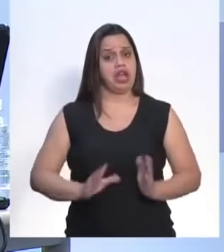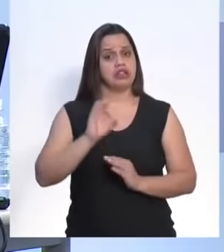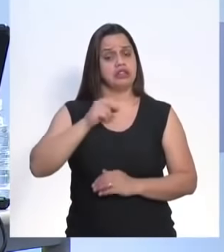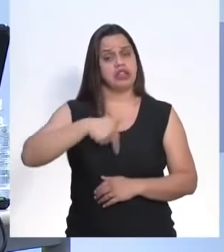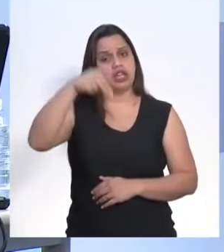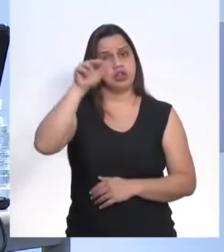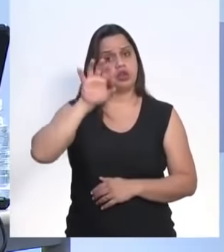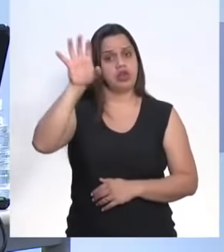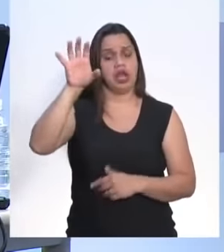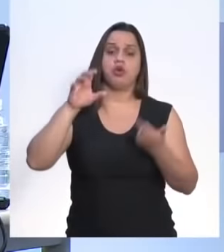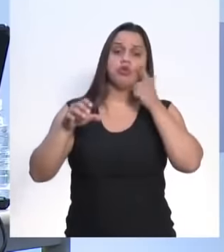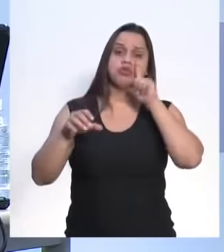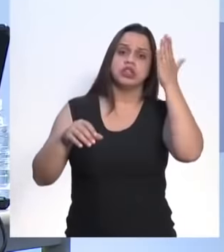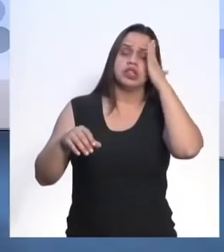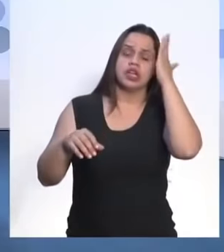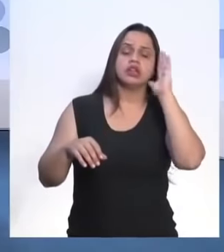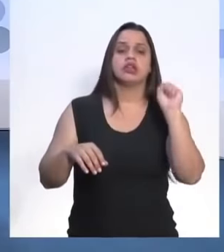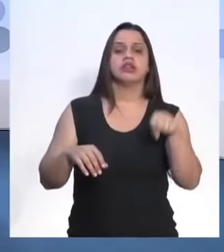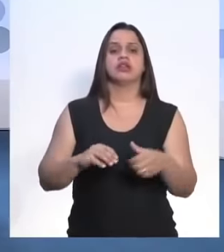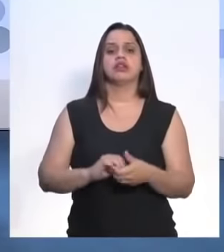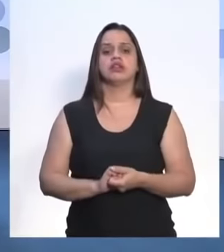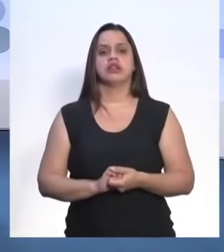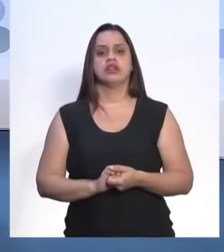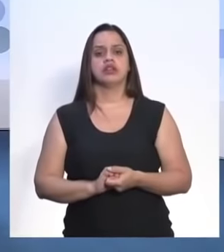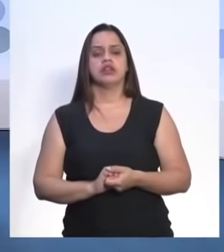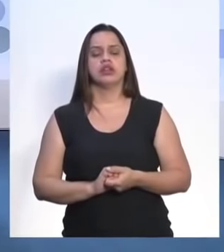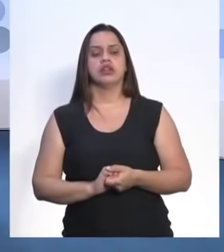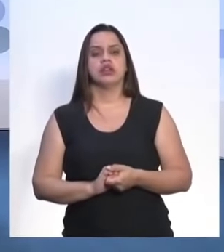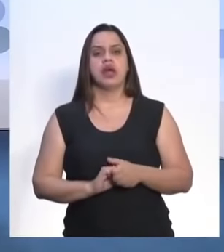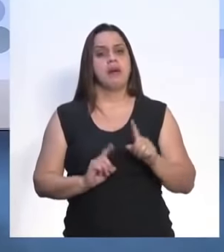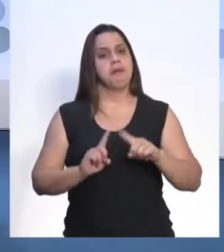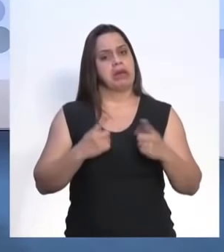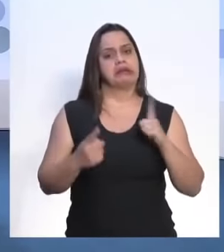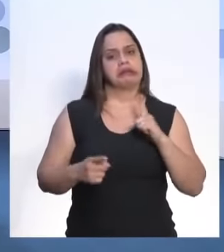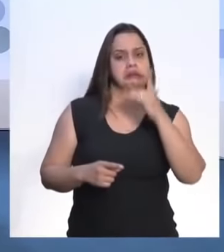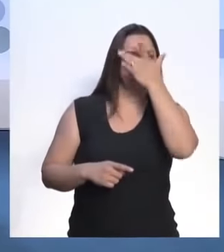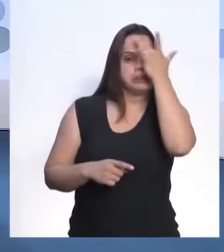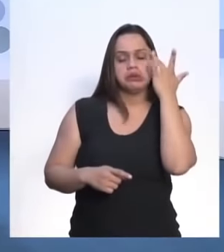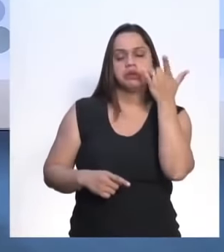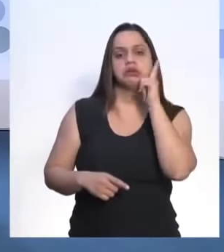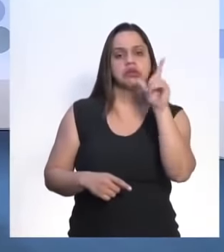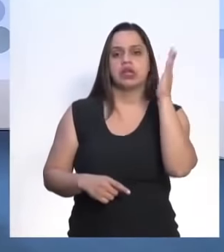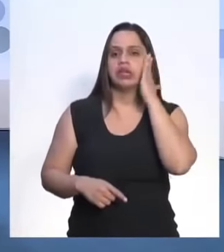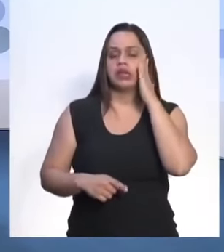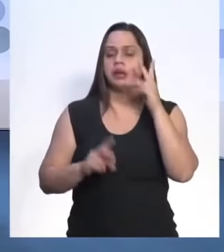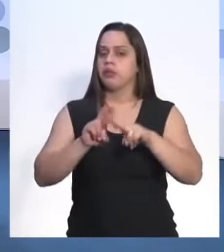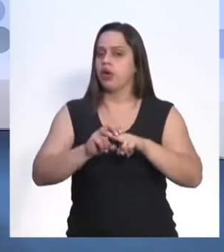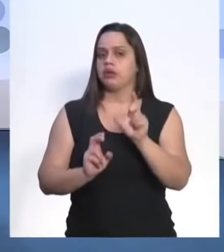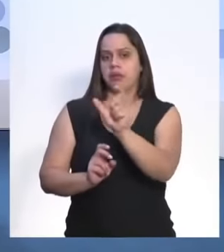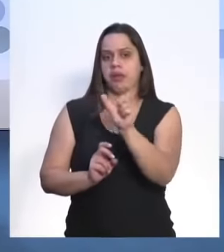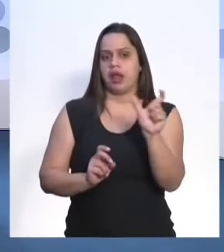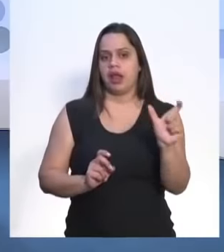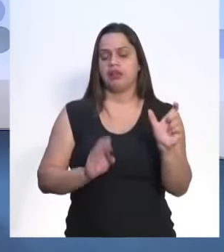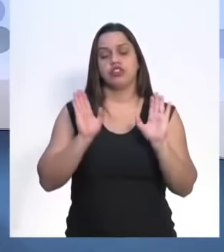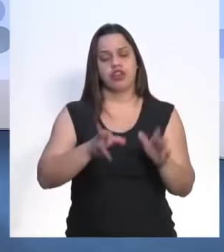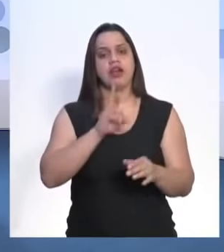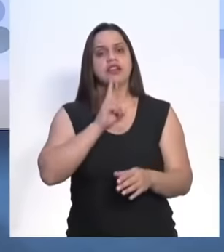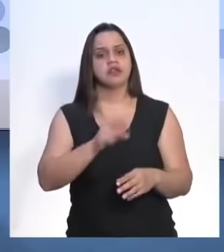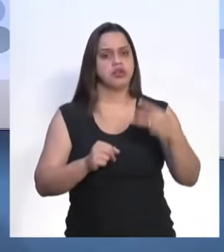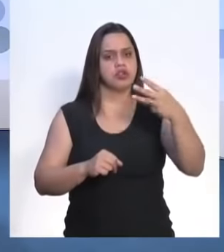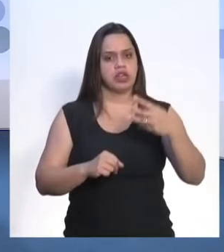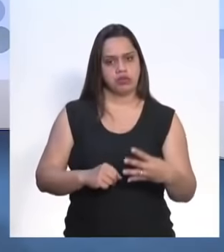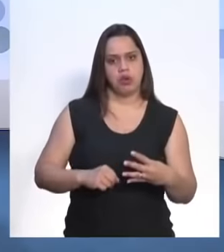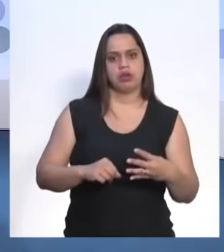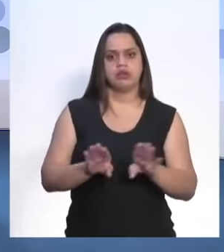que legal. Deu É, para entender, alguns. mas tem pessoas que podem não entender sim, por conta de algumas palavras, que aí já responde meio que a 3 e a